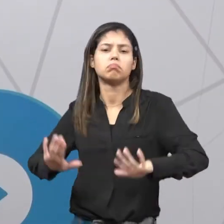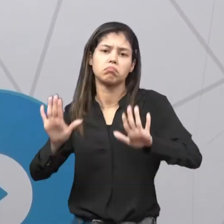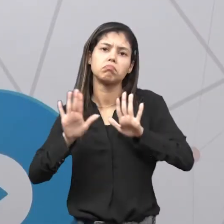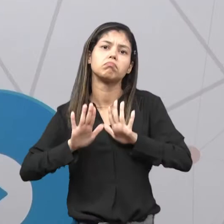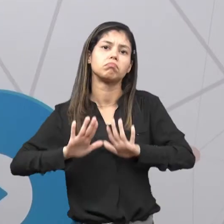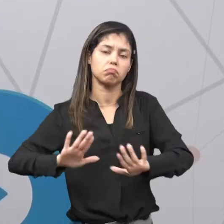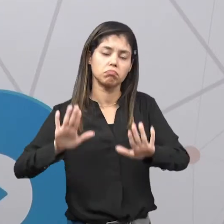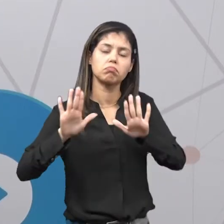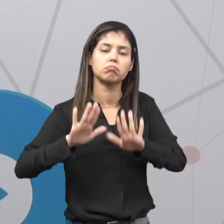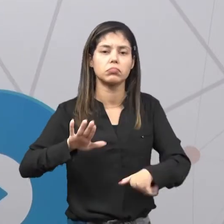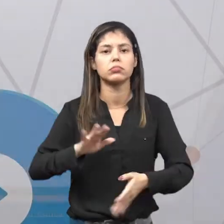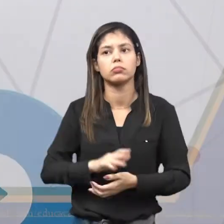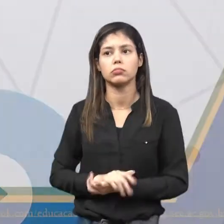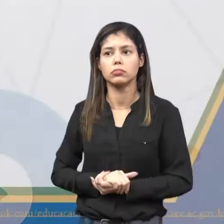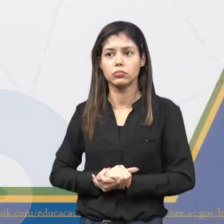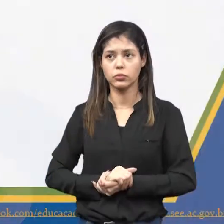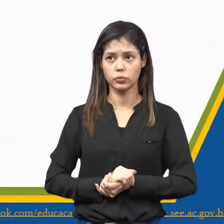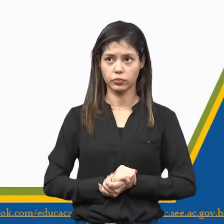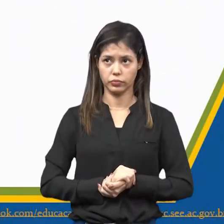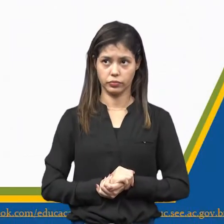e mais tolerantes.